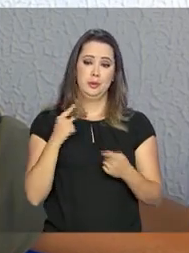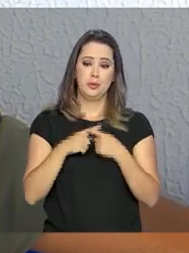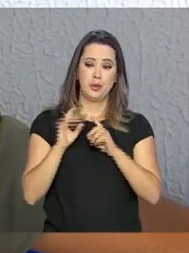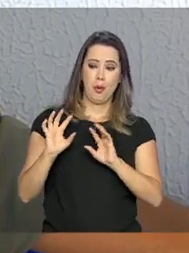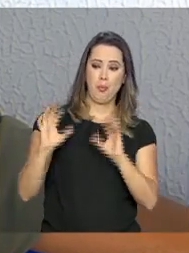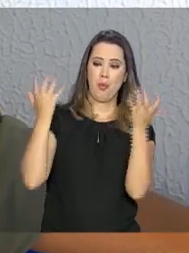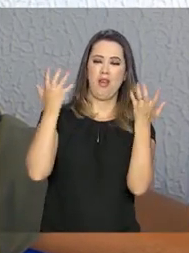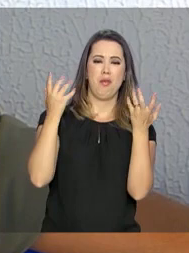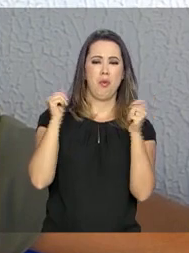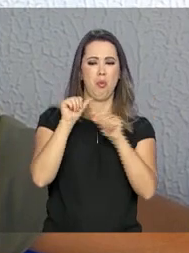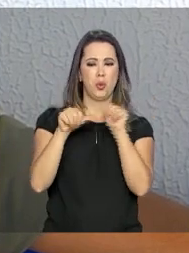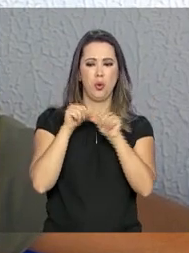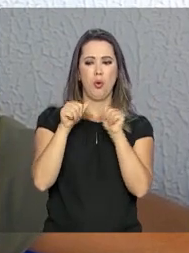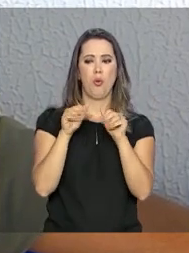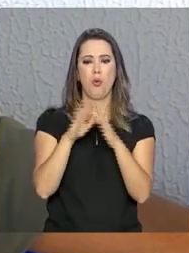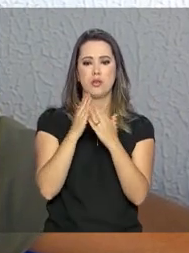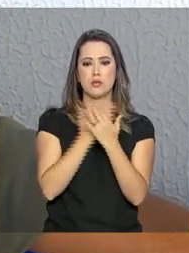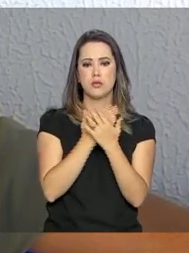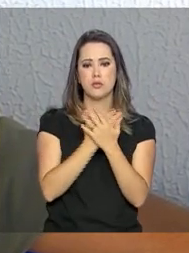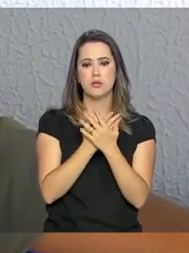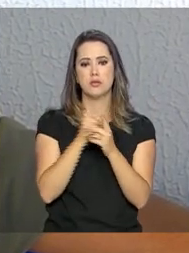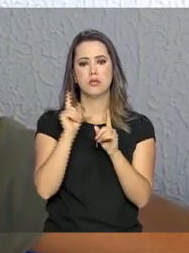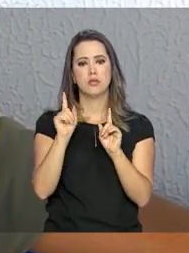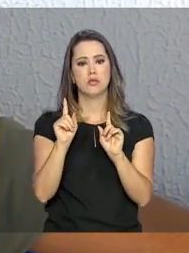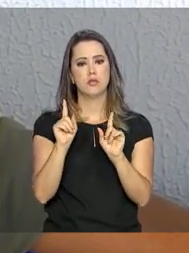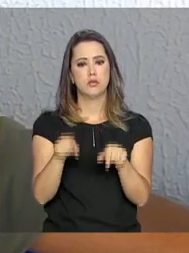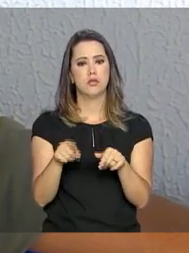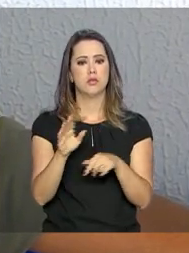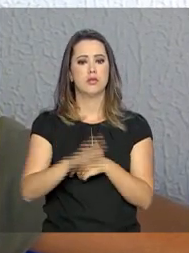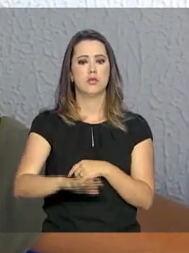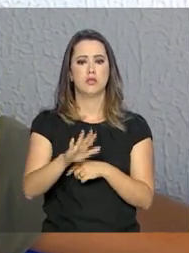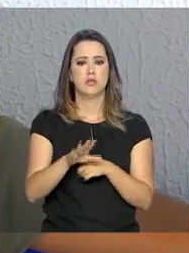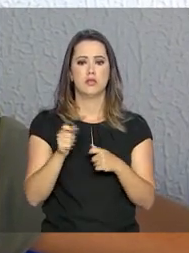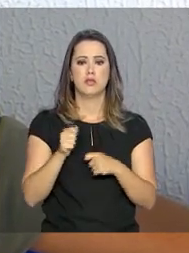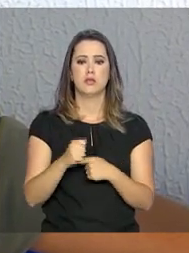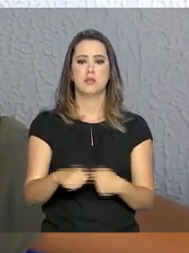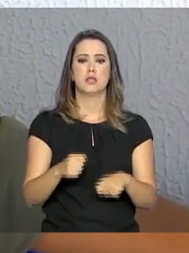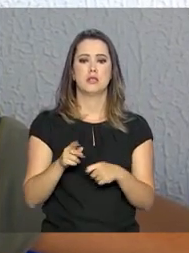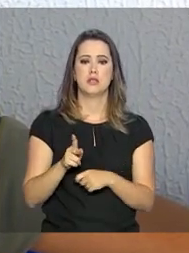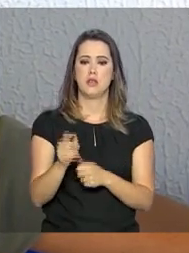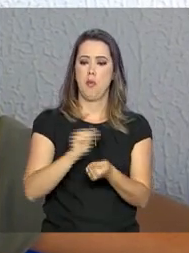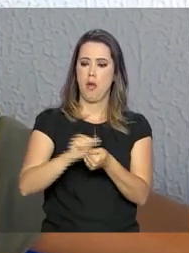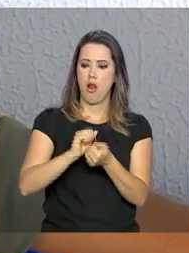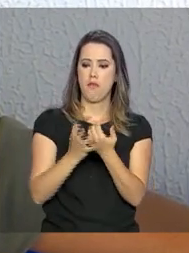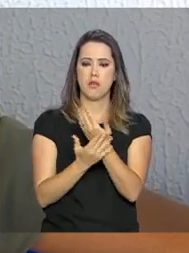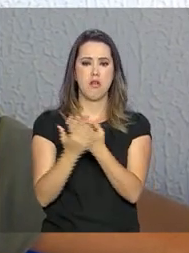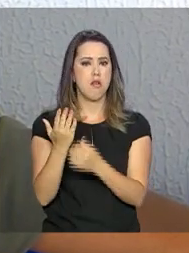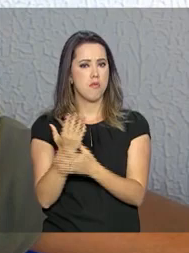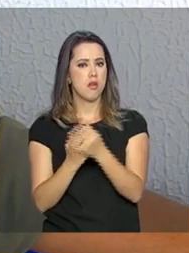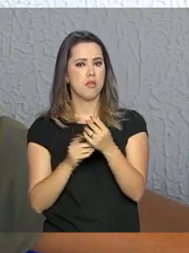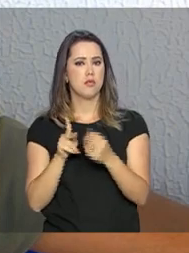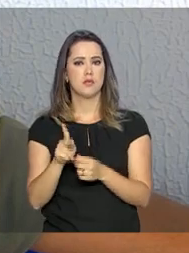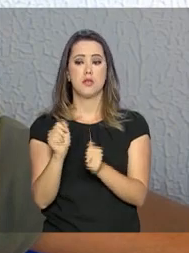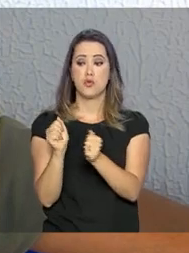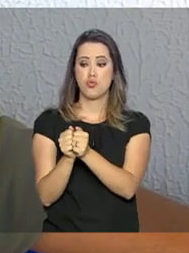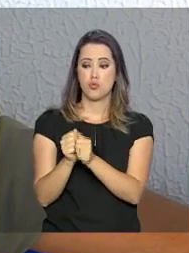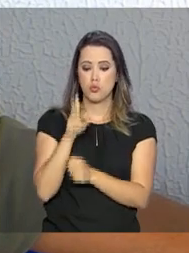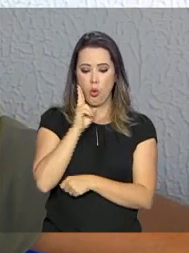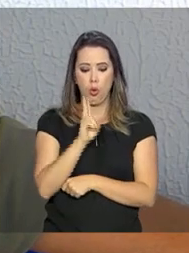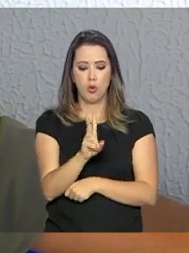clima a escolinha e crianças e tentar sempre falava no mam sempre está fazendo tudo com ela porque